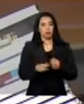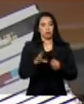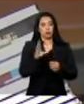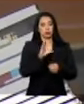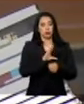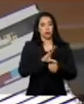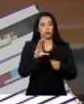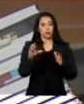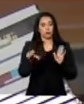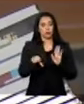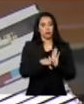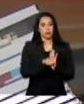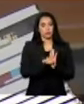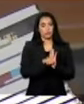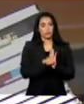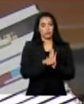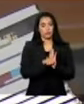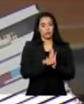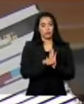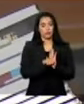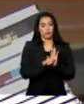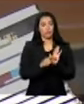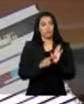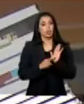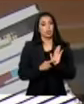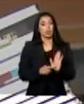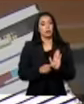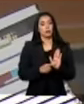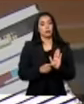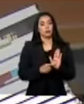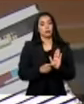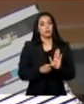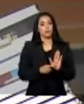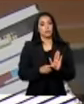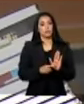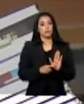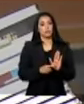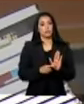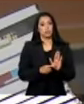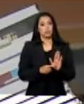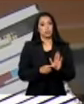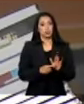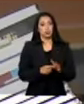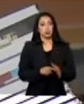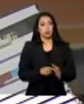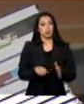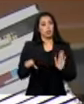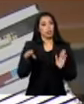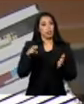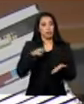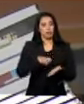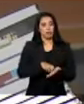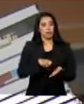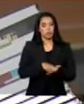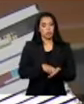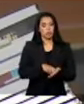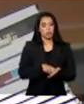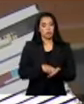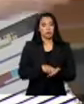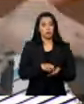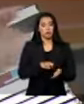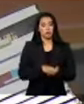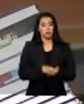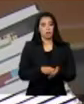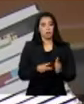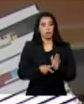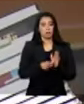Penal, implicam a execução provisória de decisão condenatória ante a inobservância